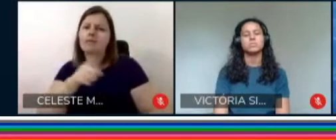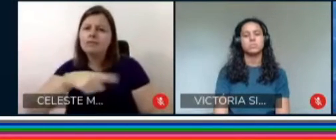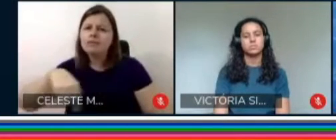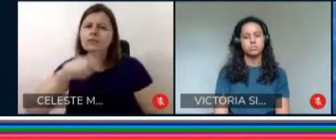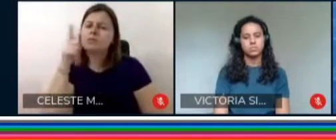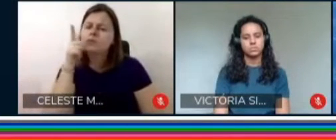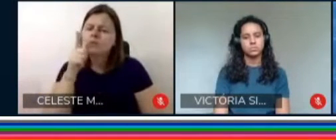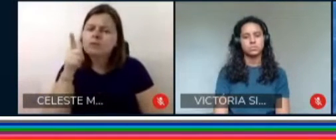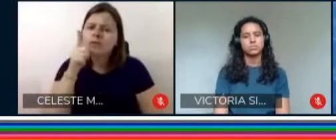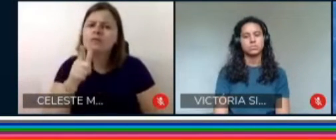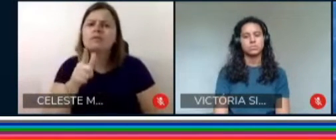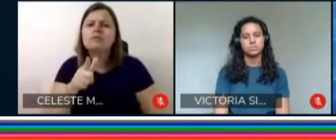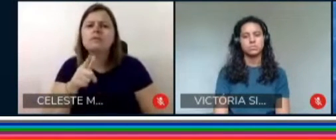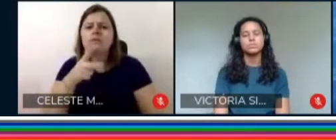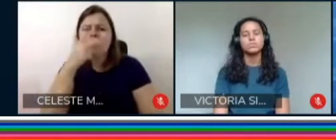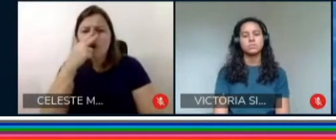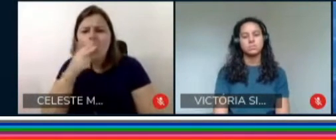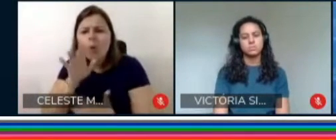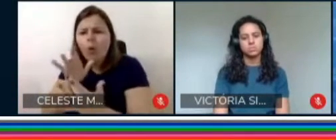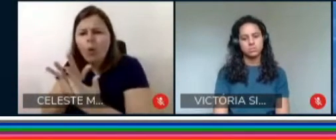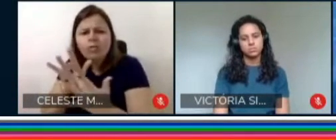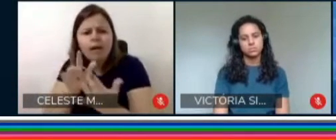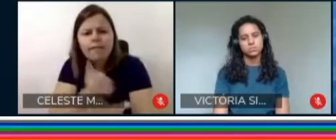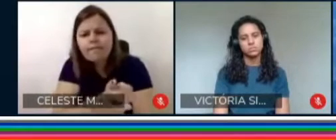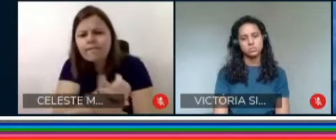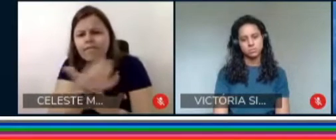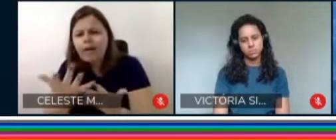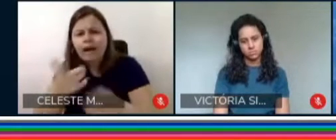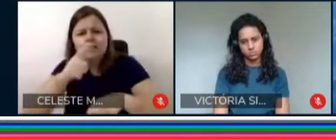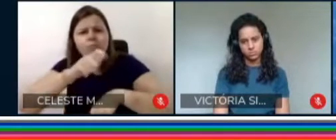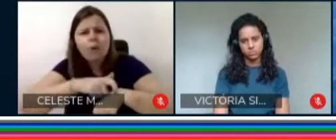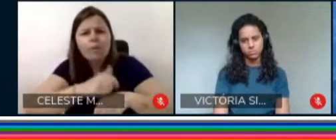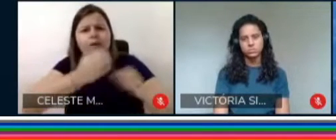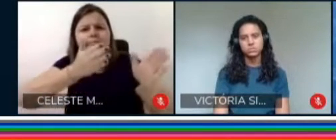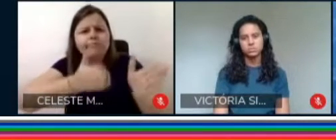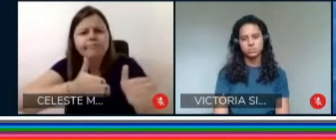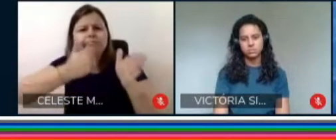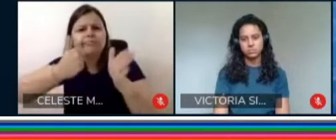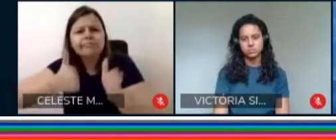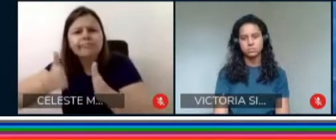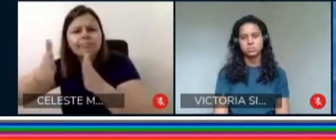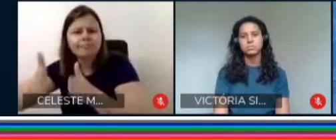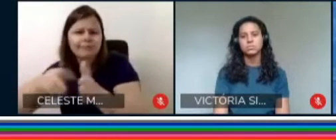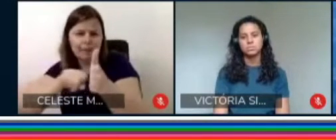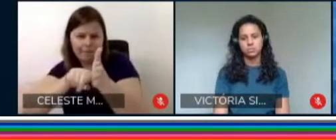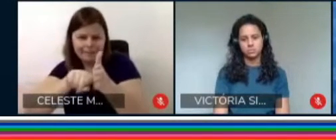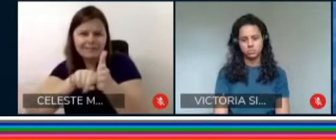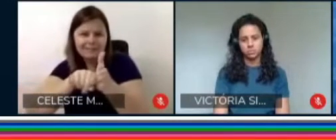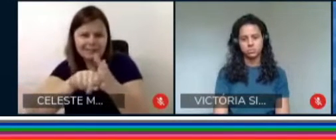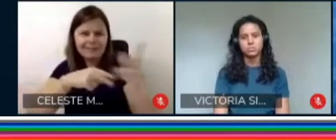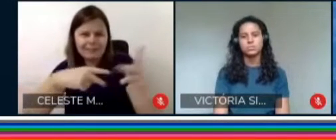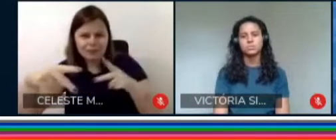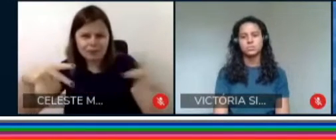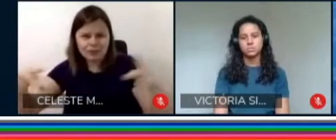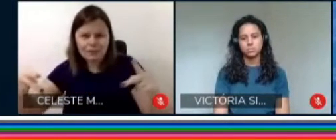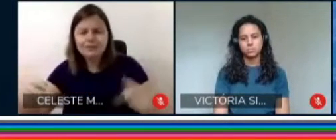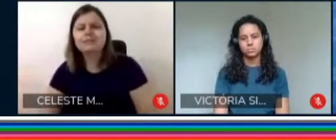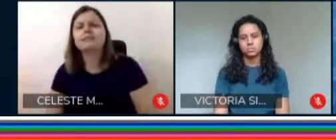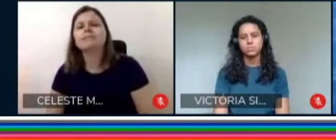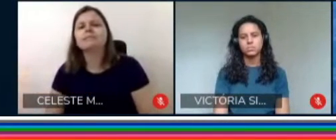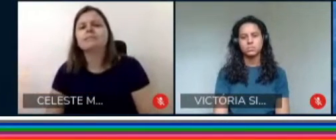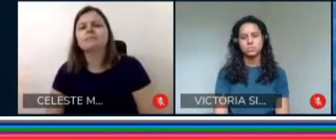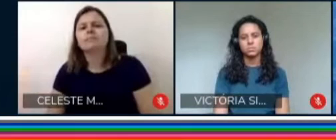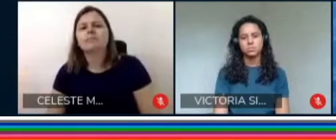aproximar de N etapas, né, de todas as possíveis etapas que você encontra